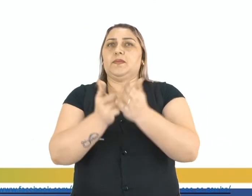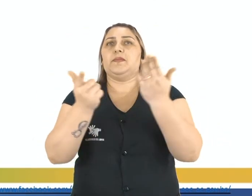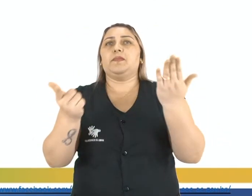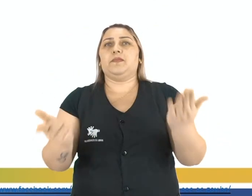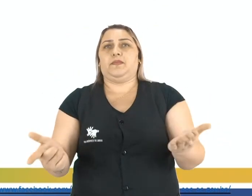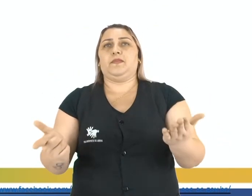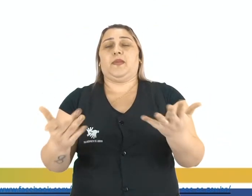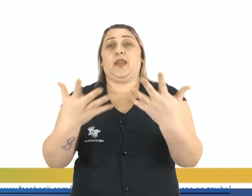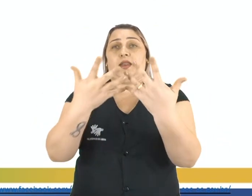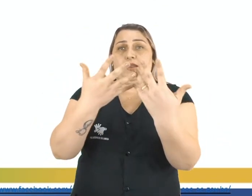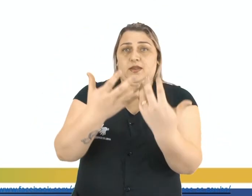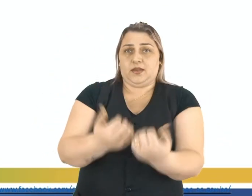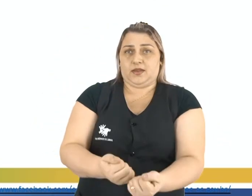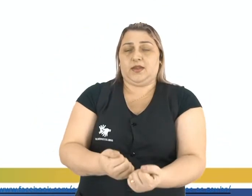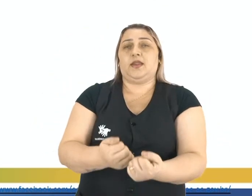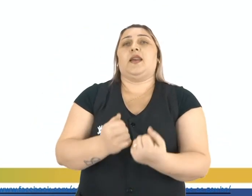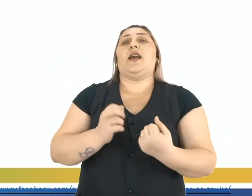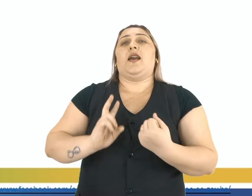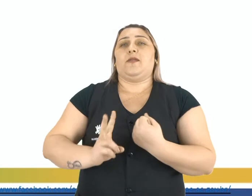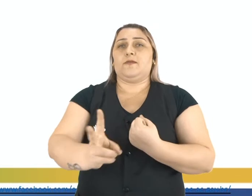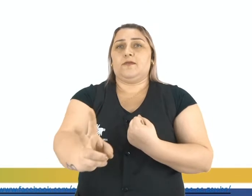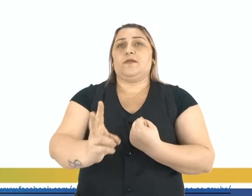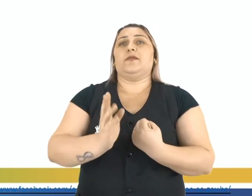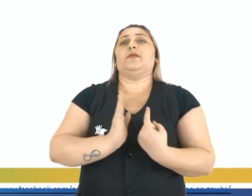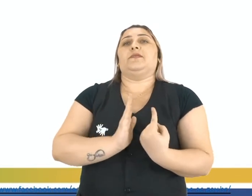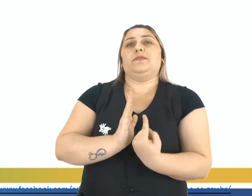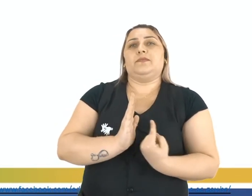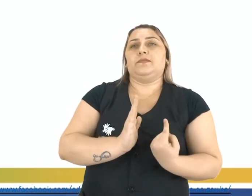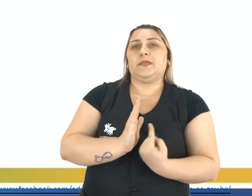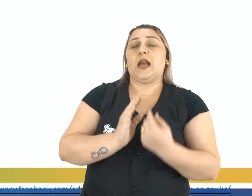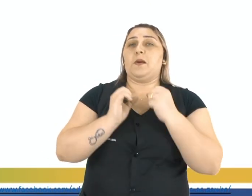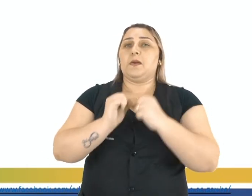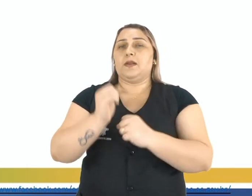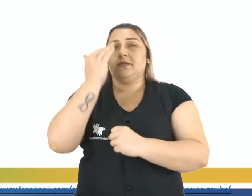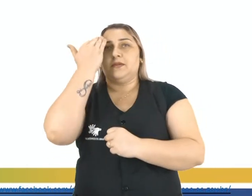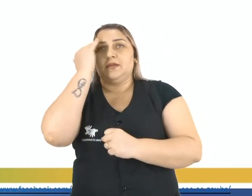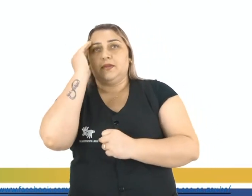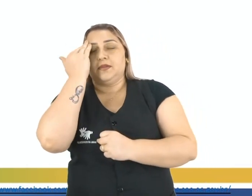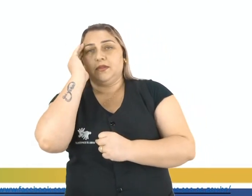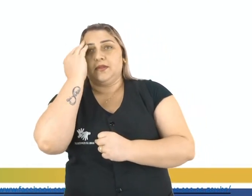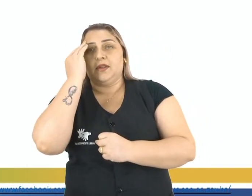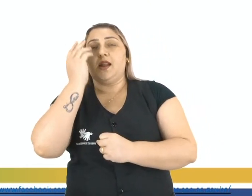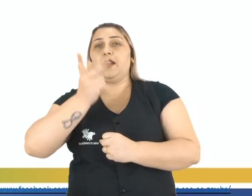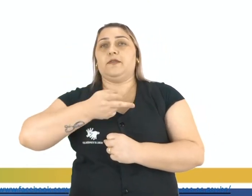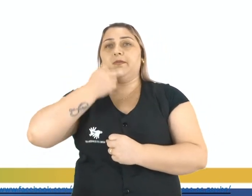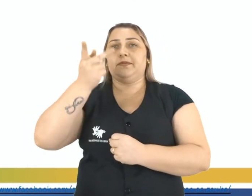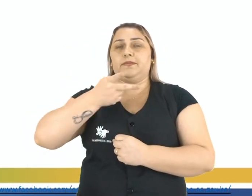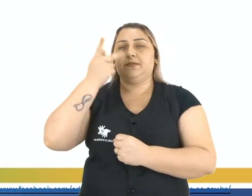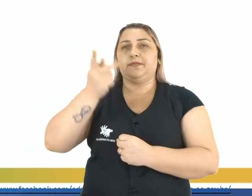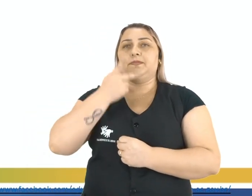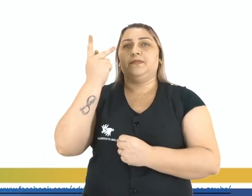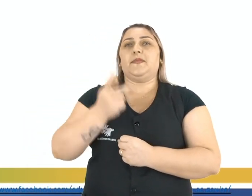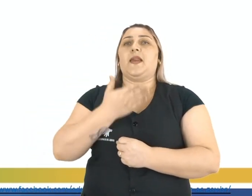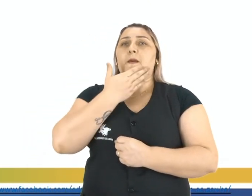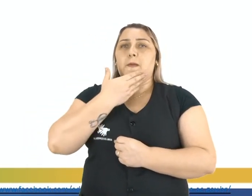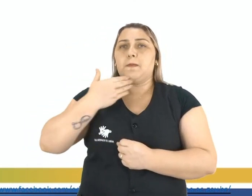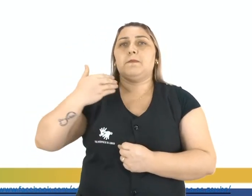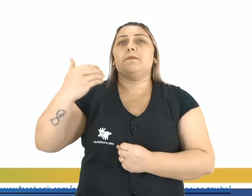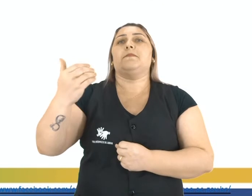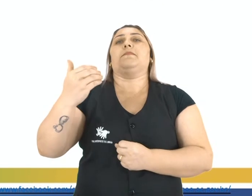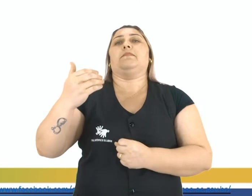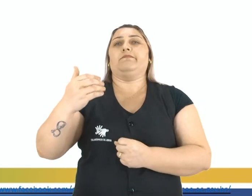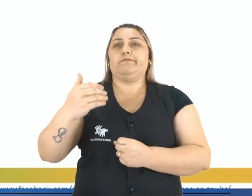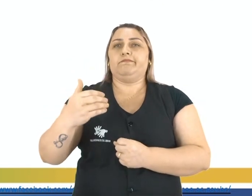é favorável à continuação do isolamento. Podemos entender isso quando ele diz que é o melhor